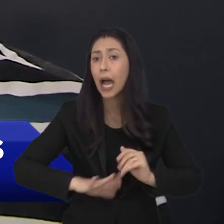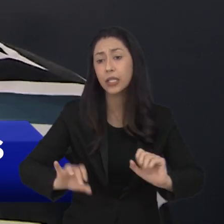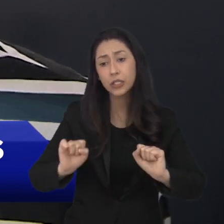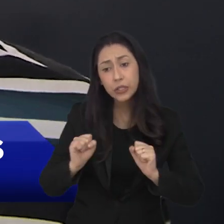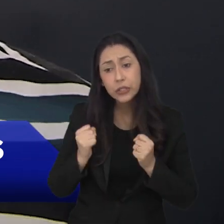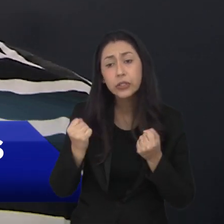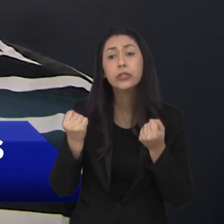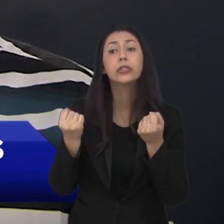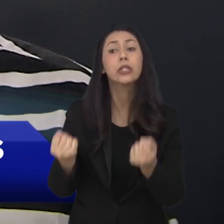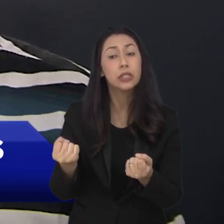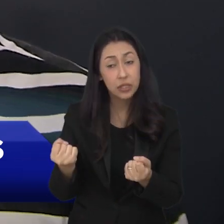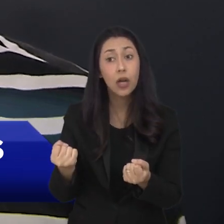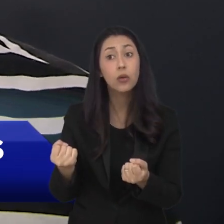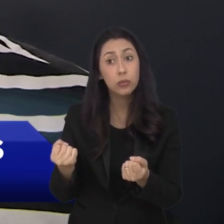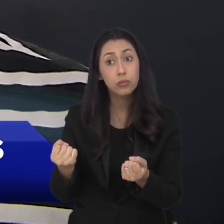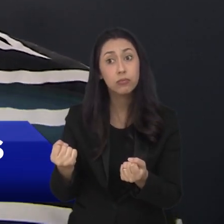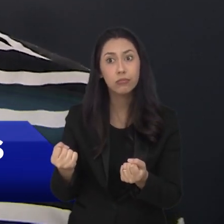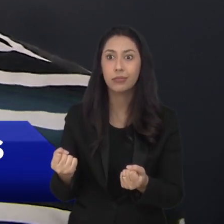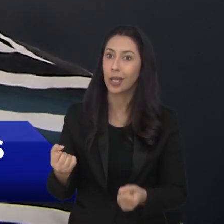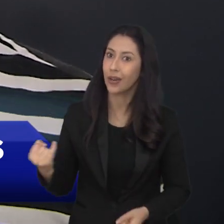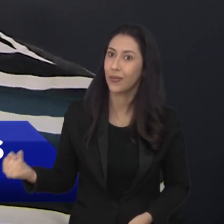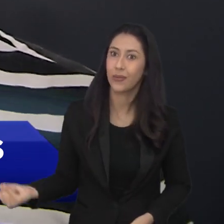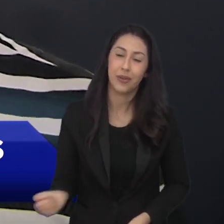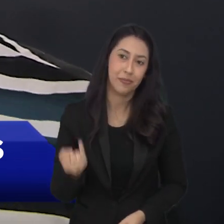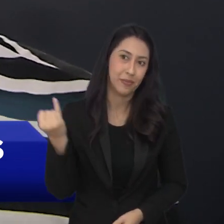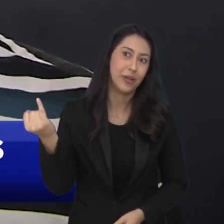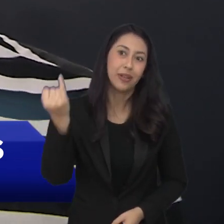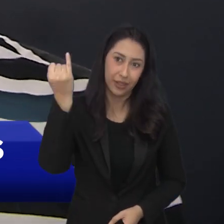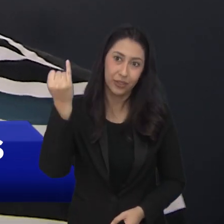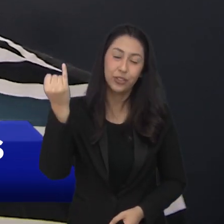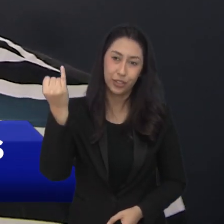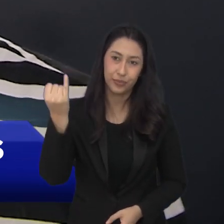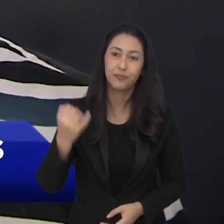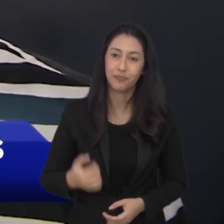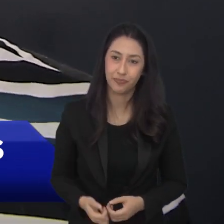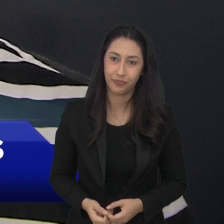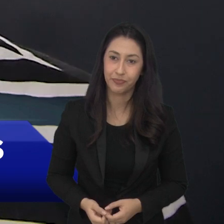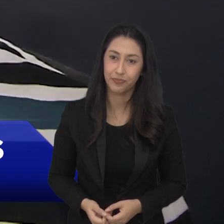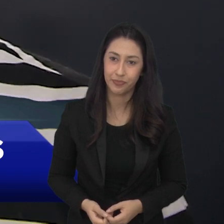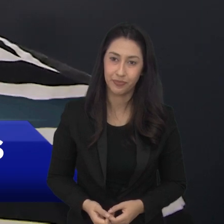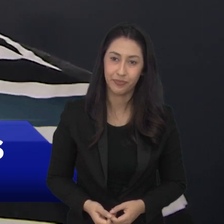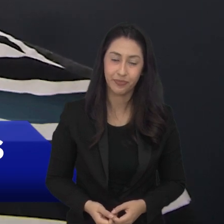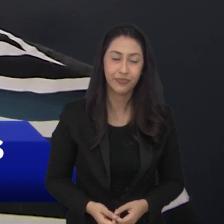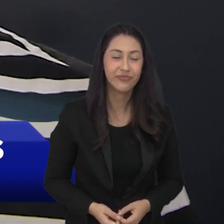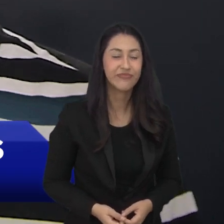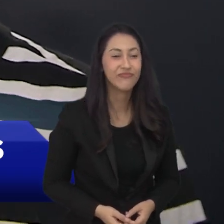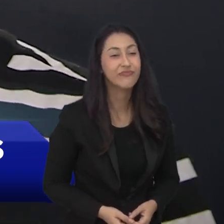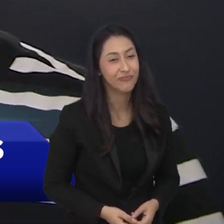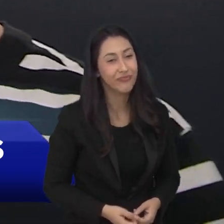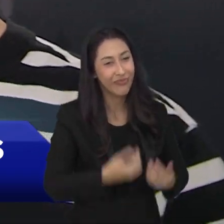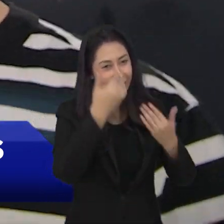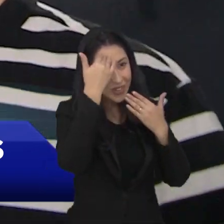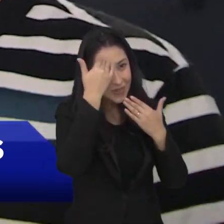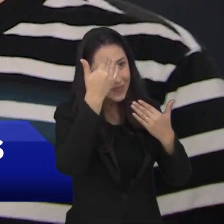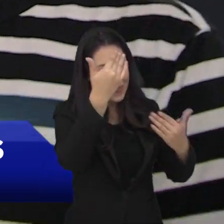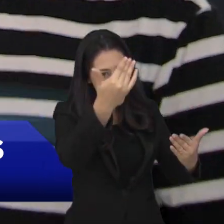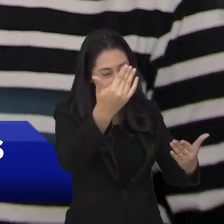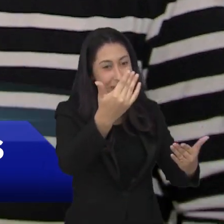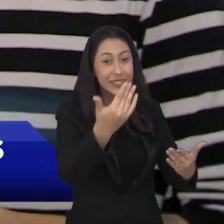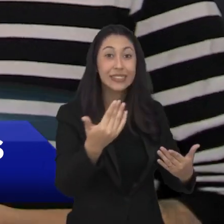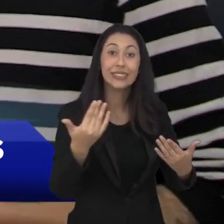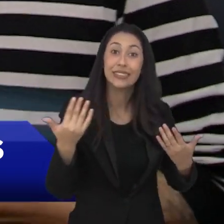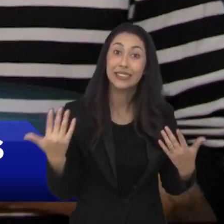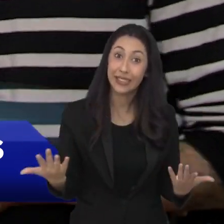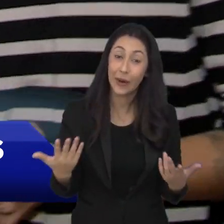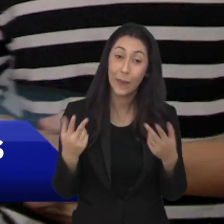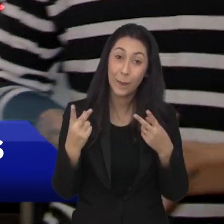muita prática, muita dedicação, e em que eu acho que a parte mais importante mesmo é a dedicação em cima disso. Tá certo, muito